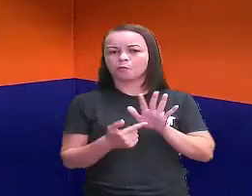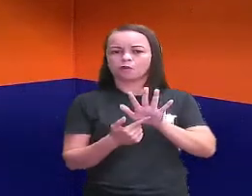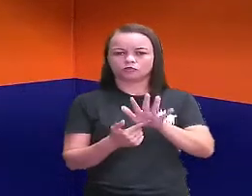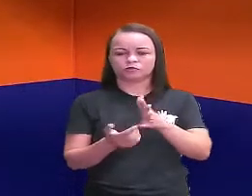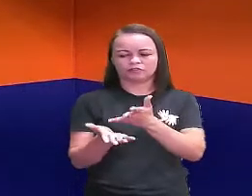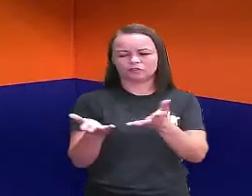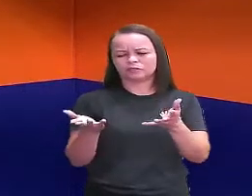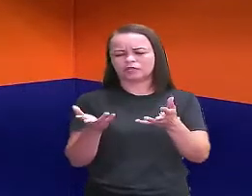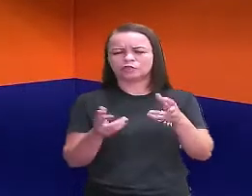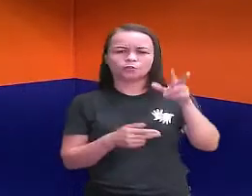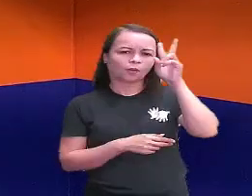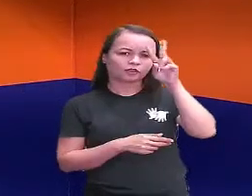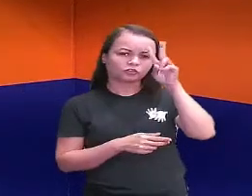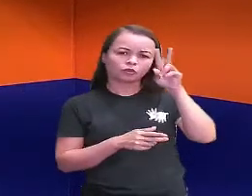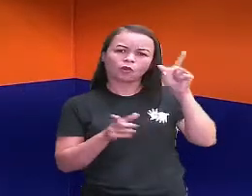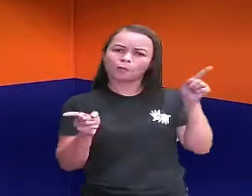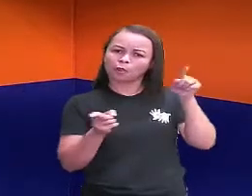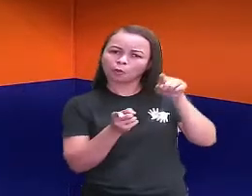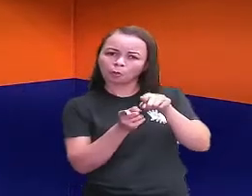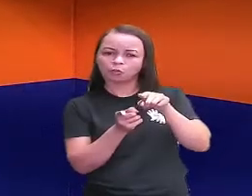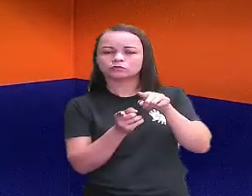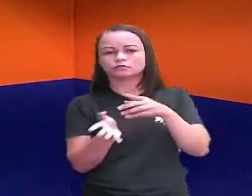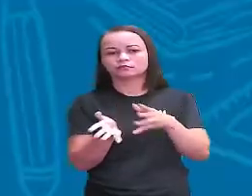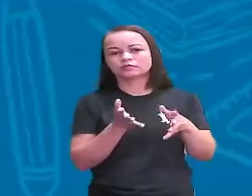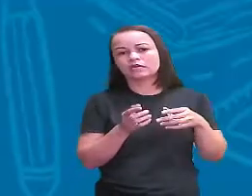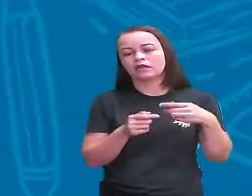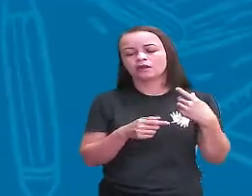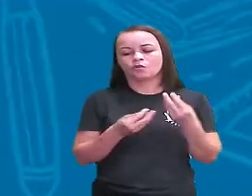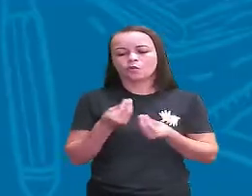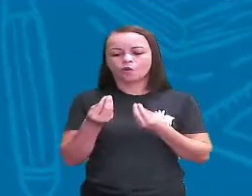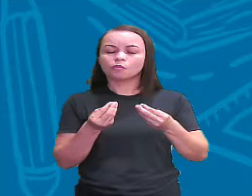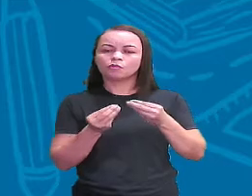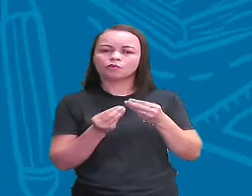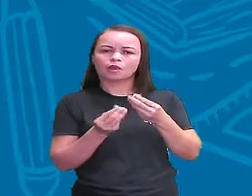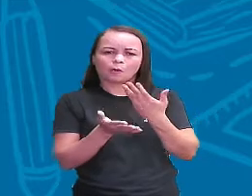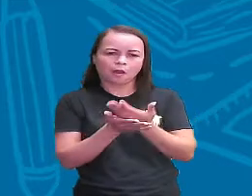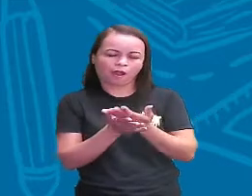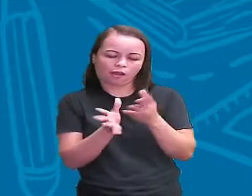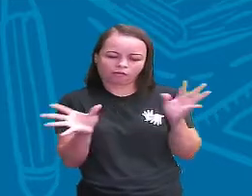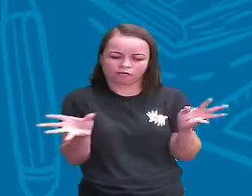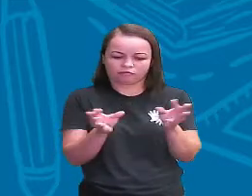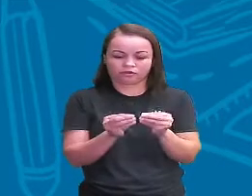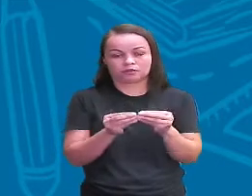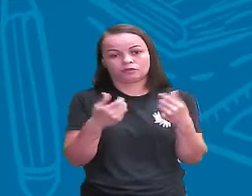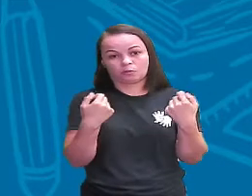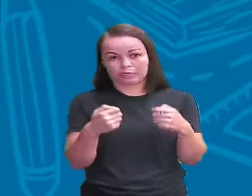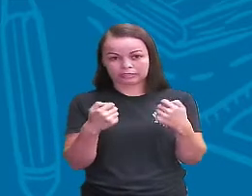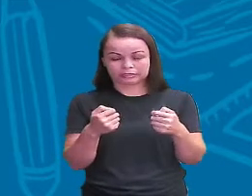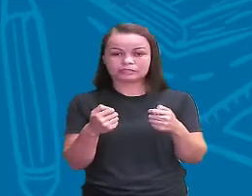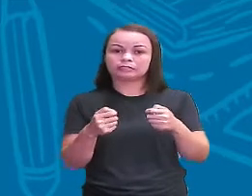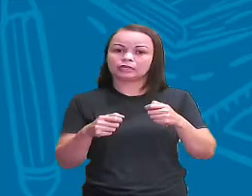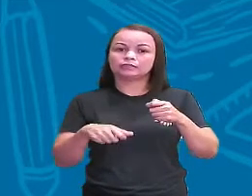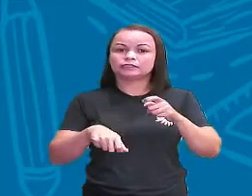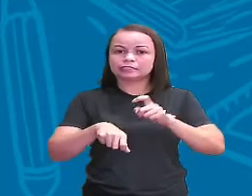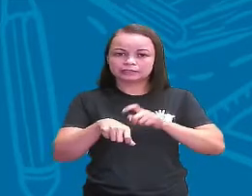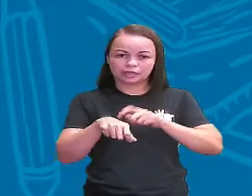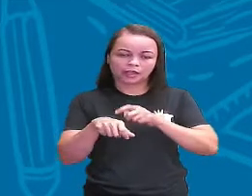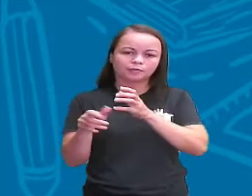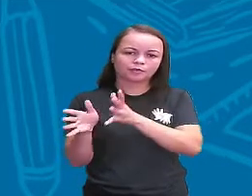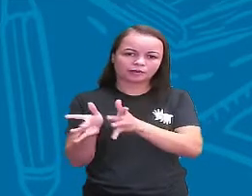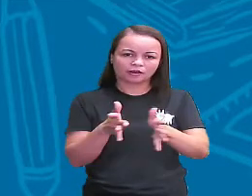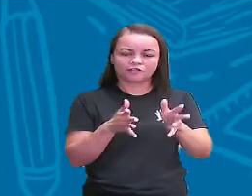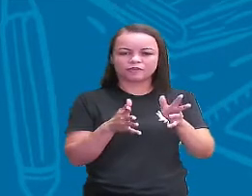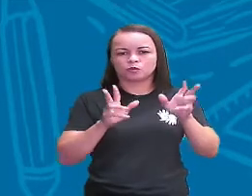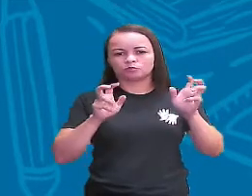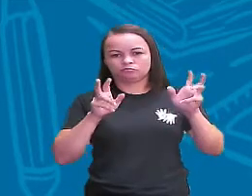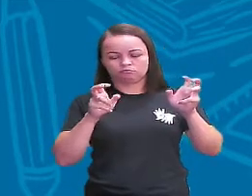história, porém uma história bem curtinha, porque como é uma aula de revisão, a gente precisa de tempo para ver alguns assuntos, né? A gente